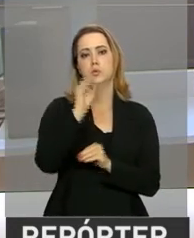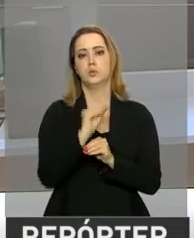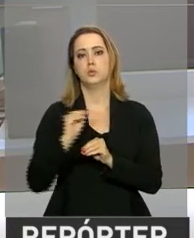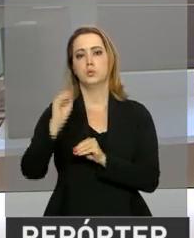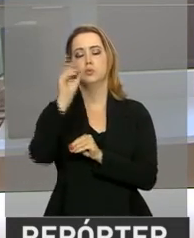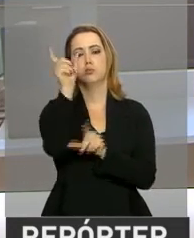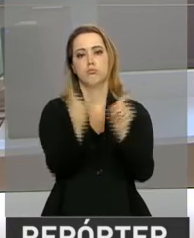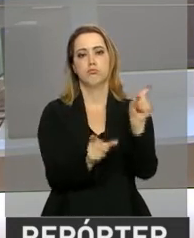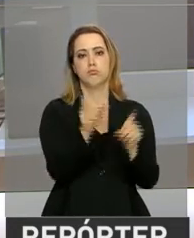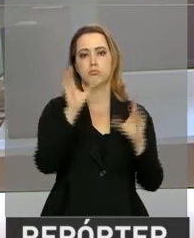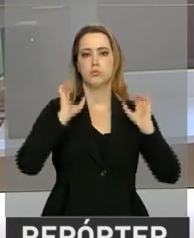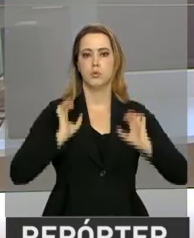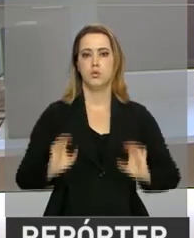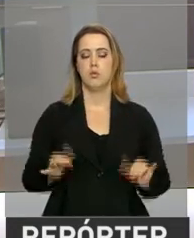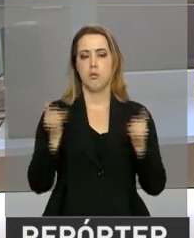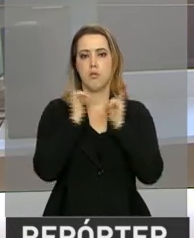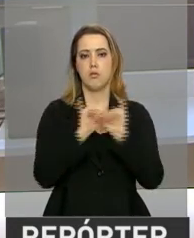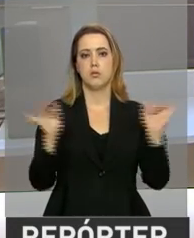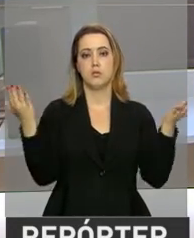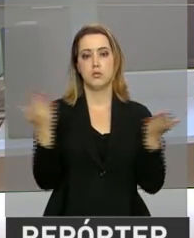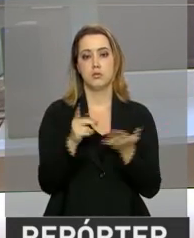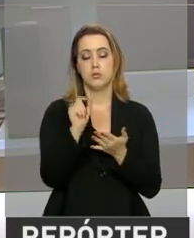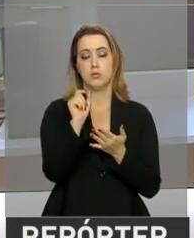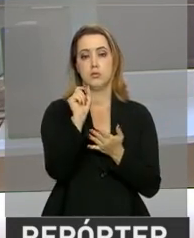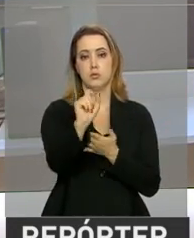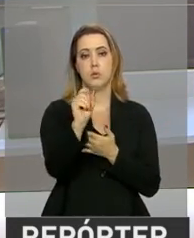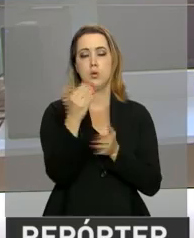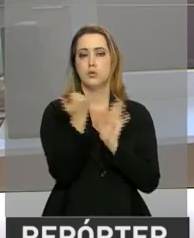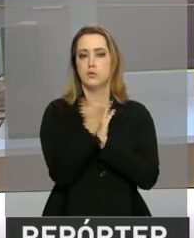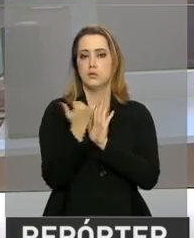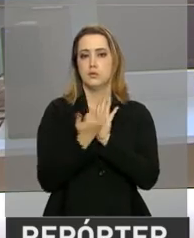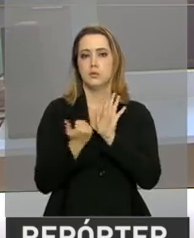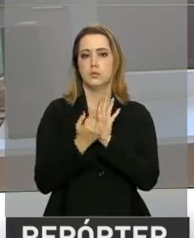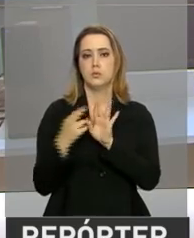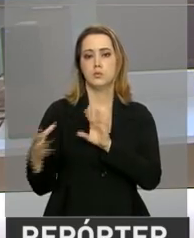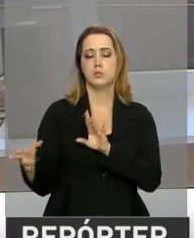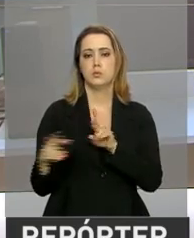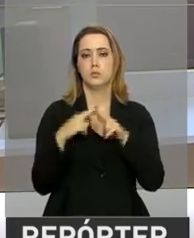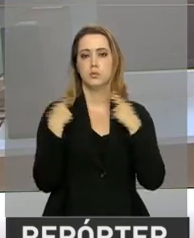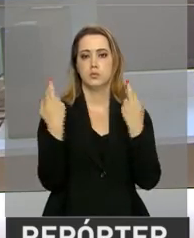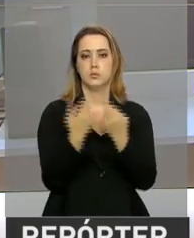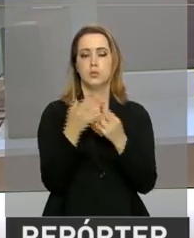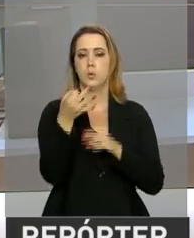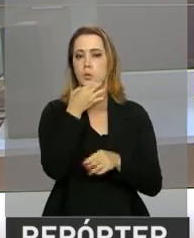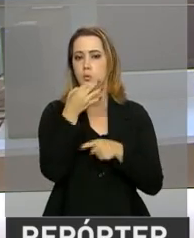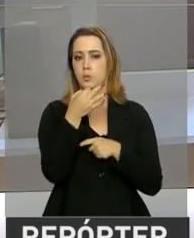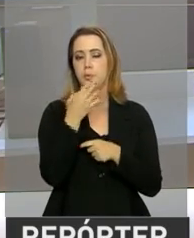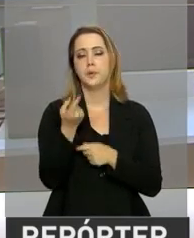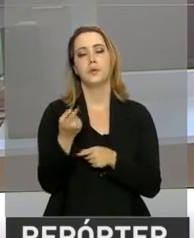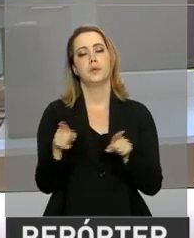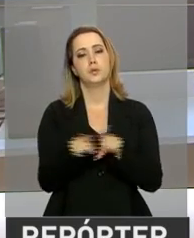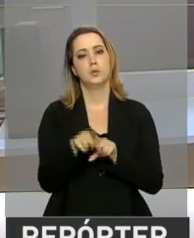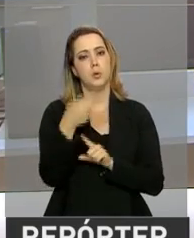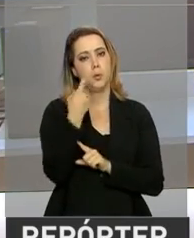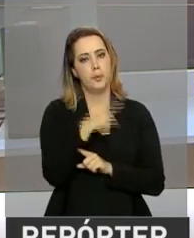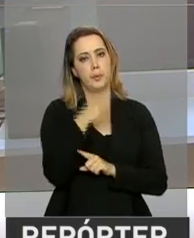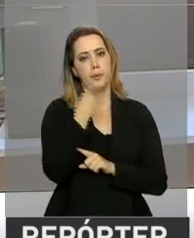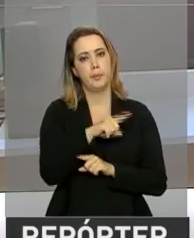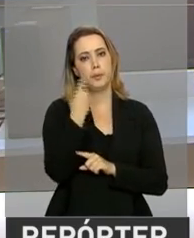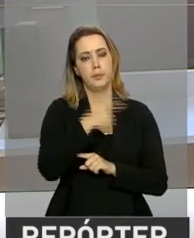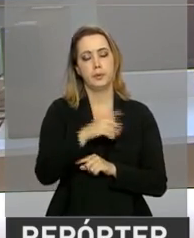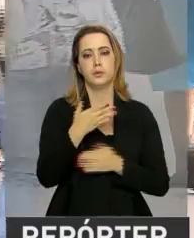foi lançado pelo ministério da transparência um programa que vai reunir sugestões e reclamações dos serviços prestados à